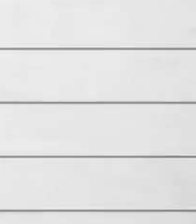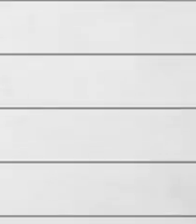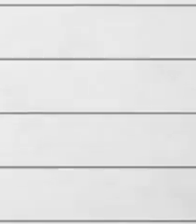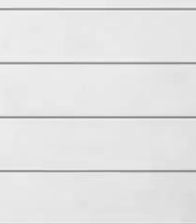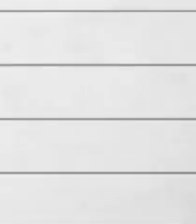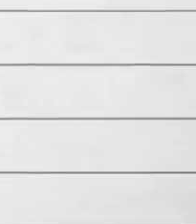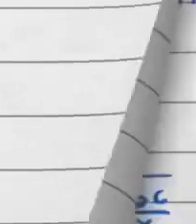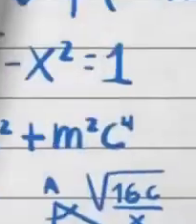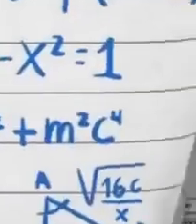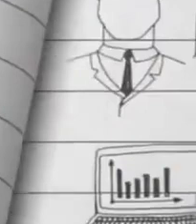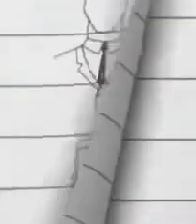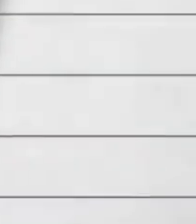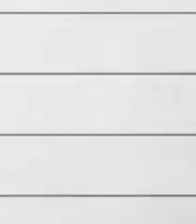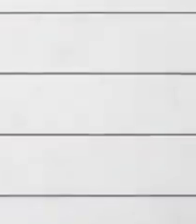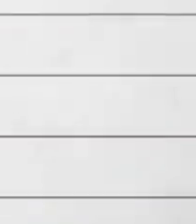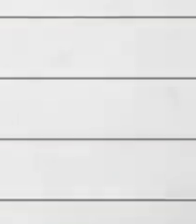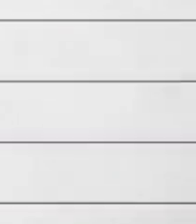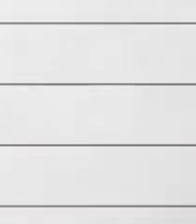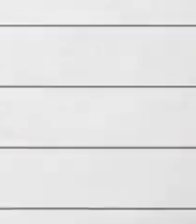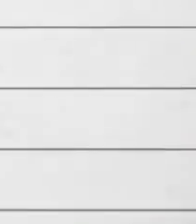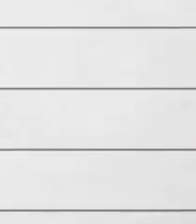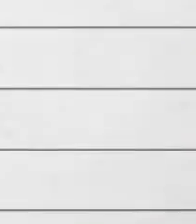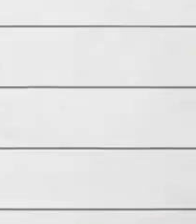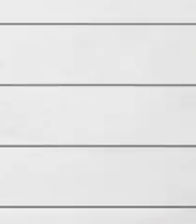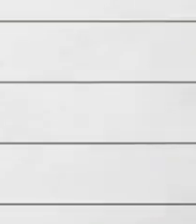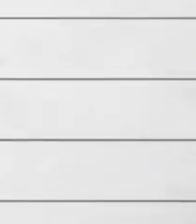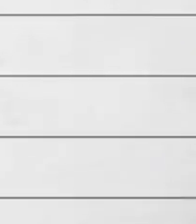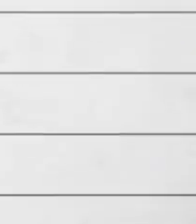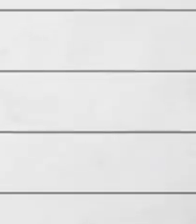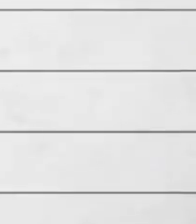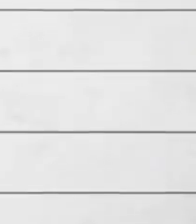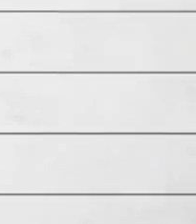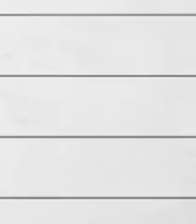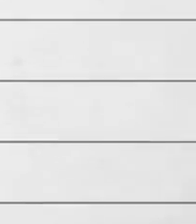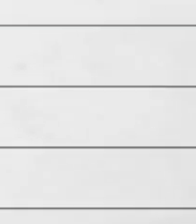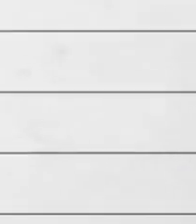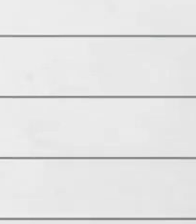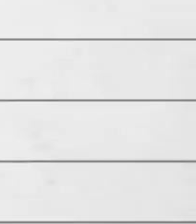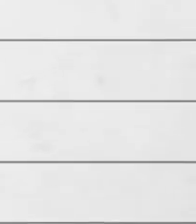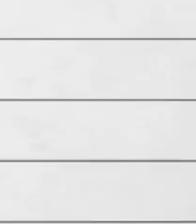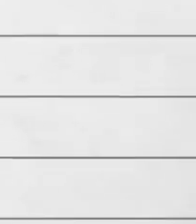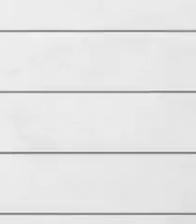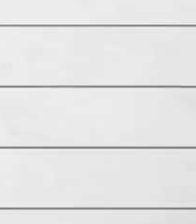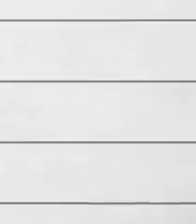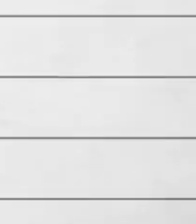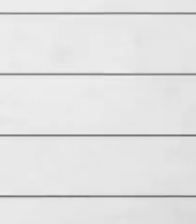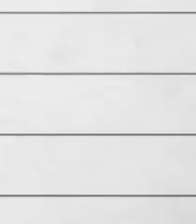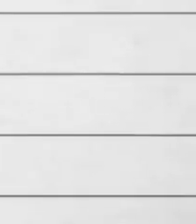hein?